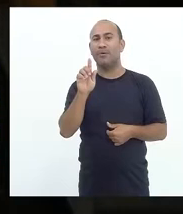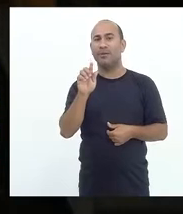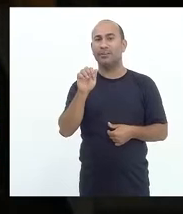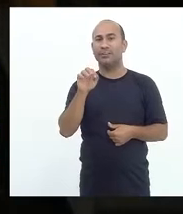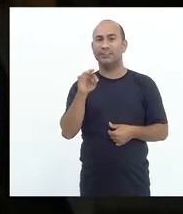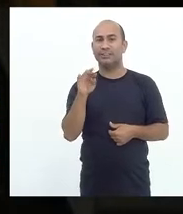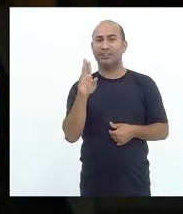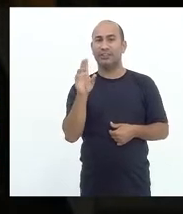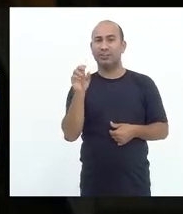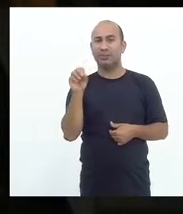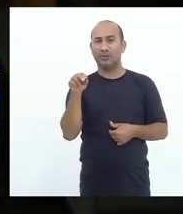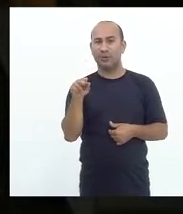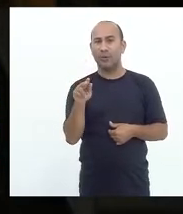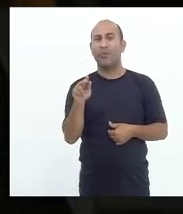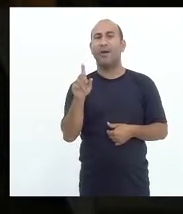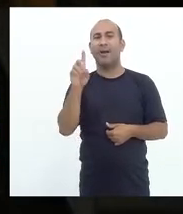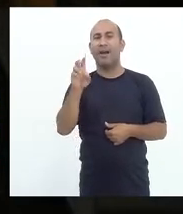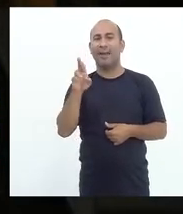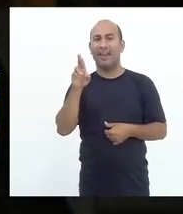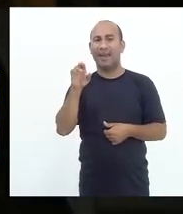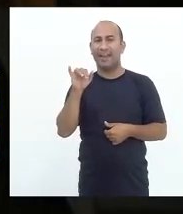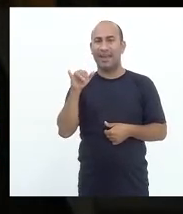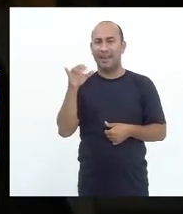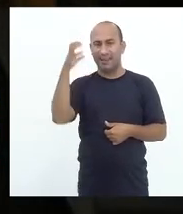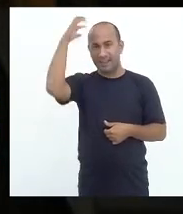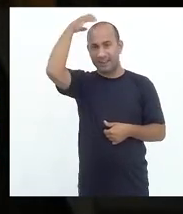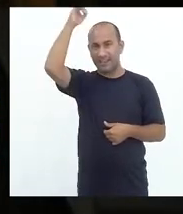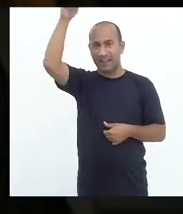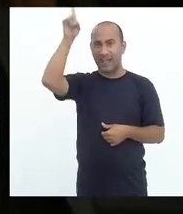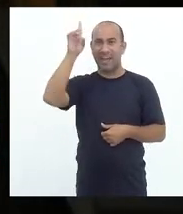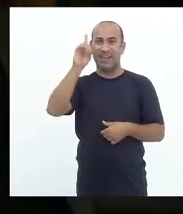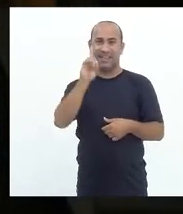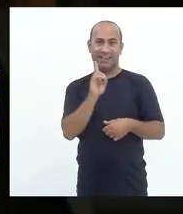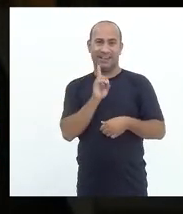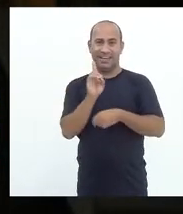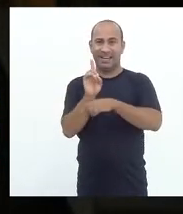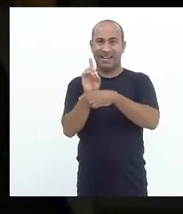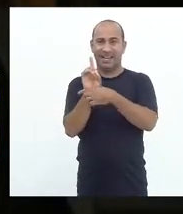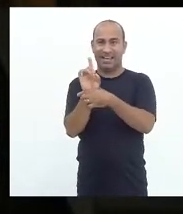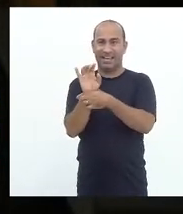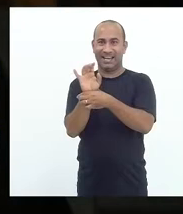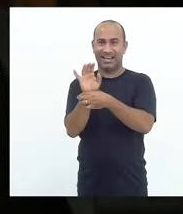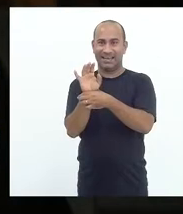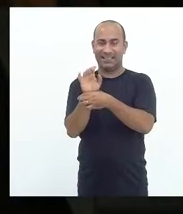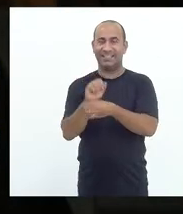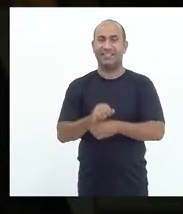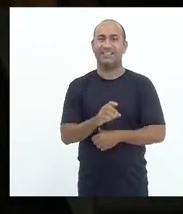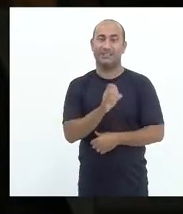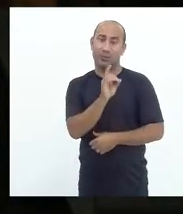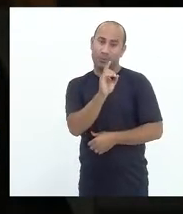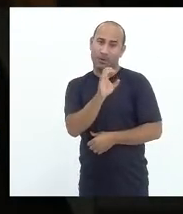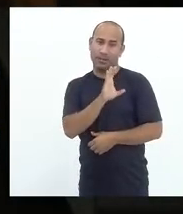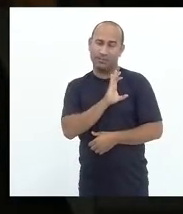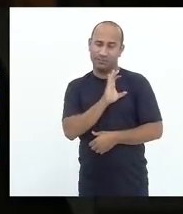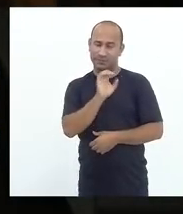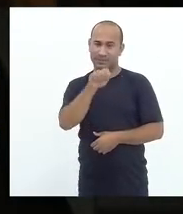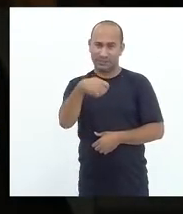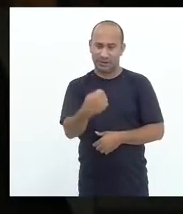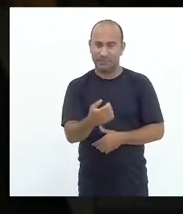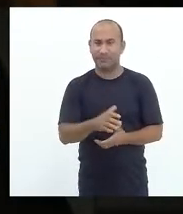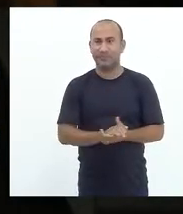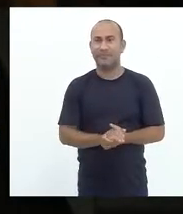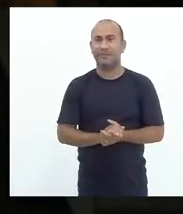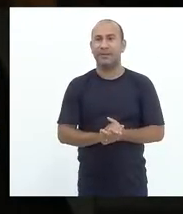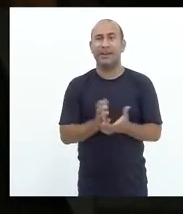Talvez alguém tenha visto. Eu não vi. Então, eu estou chamando a atenção porque